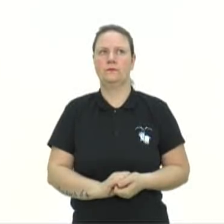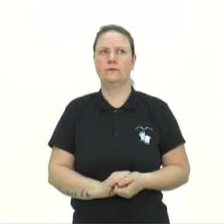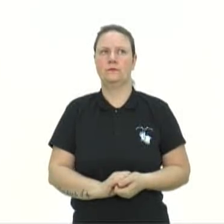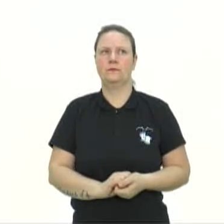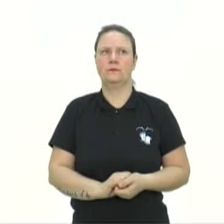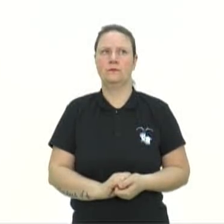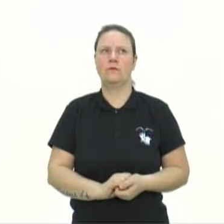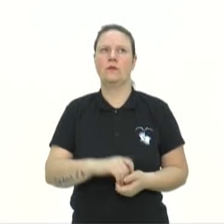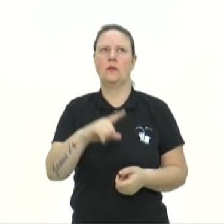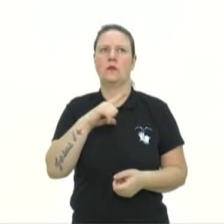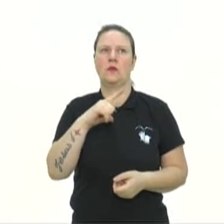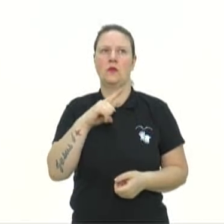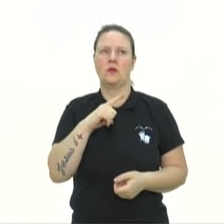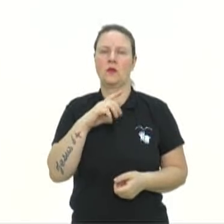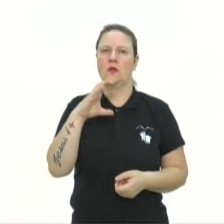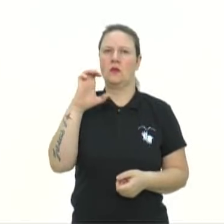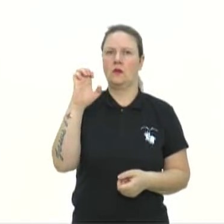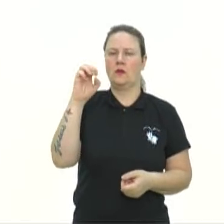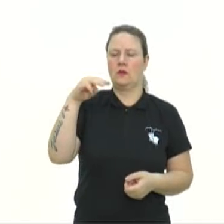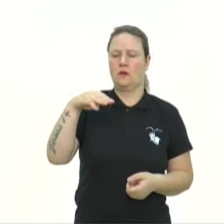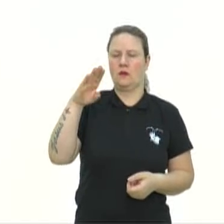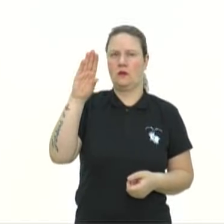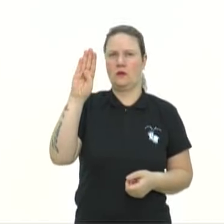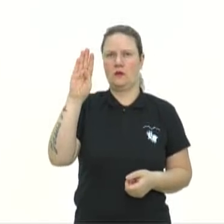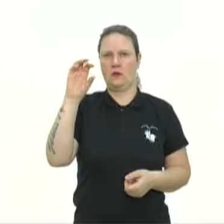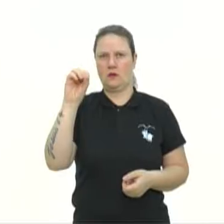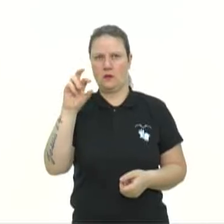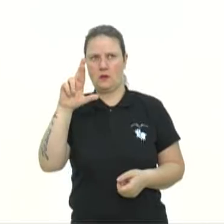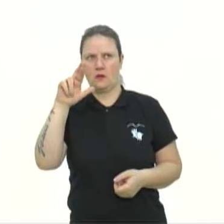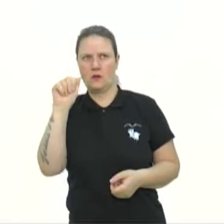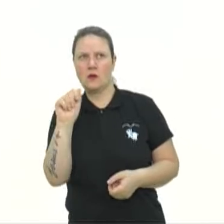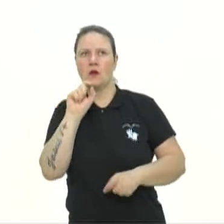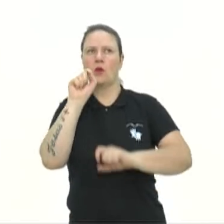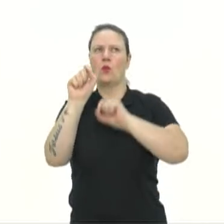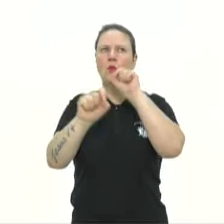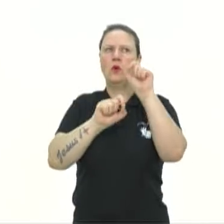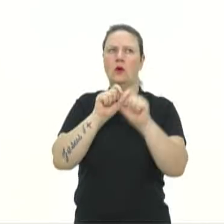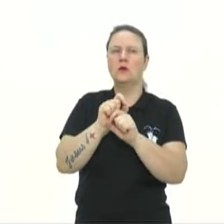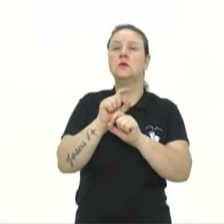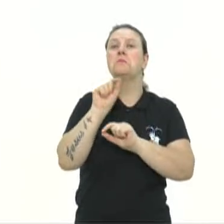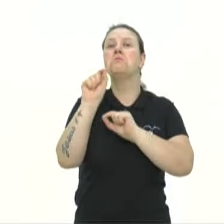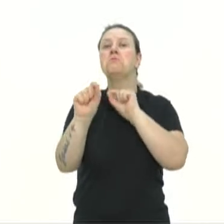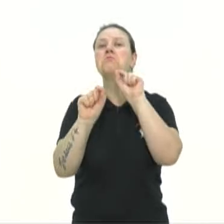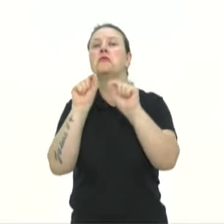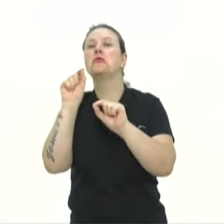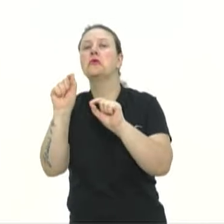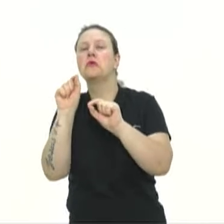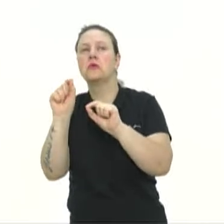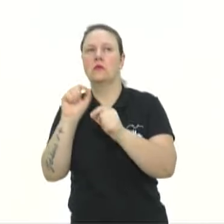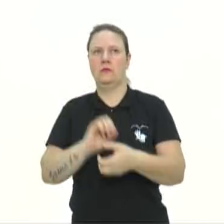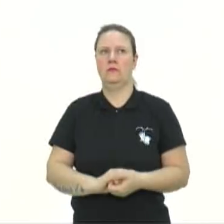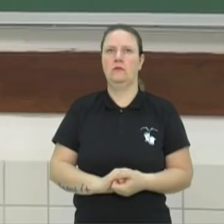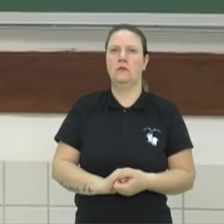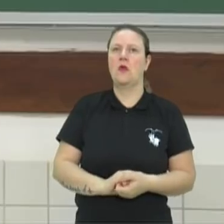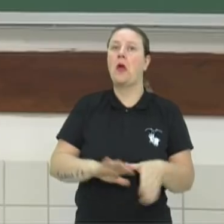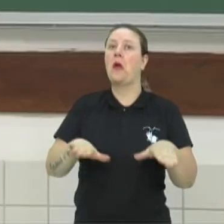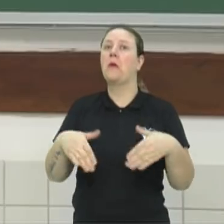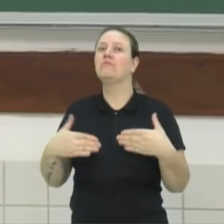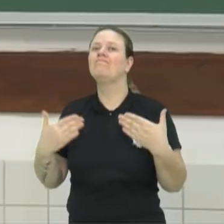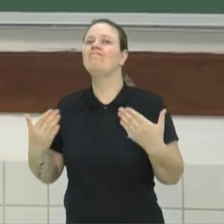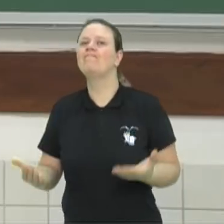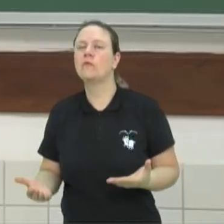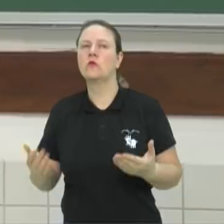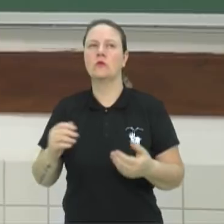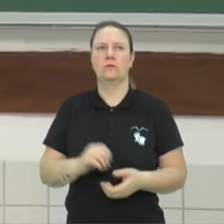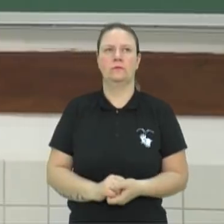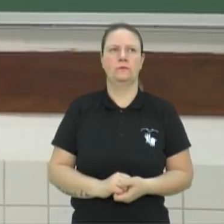embora, conquanto, mesmo que, mesmo quando, apesar de que, se bem que, tá? Então,